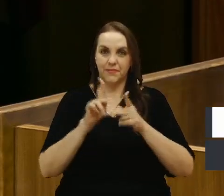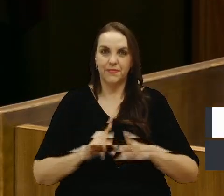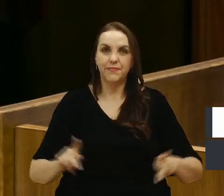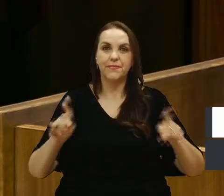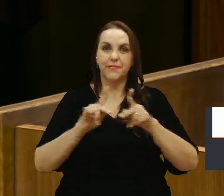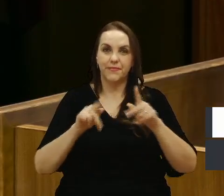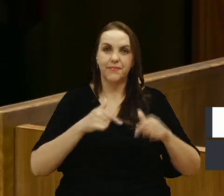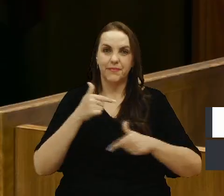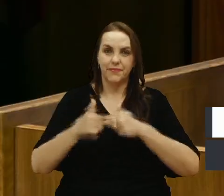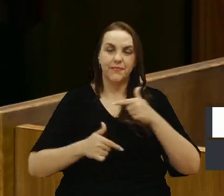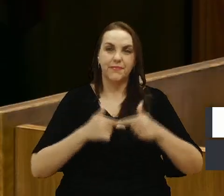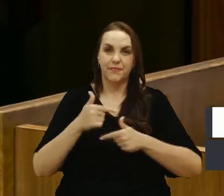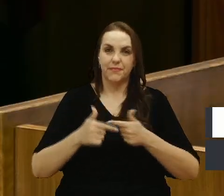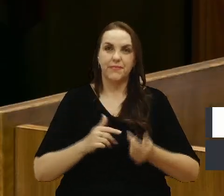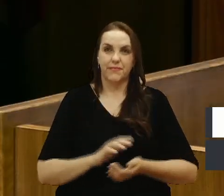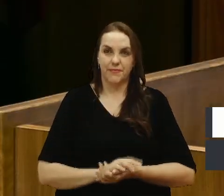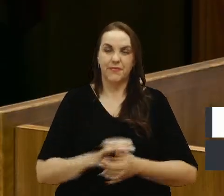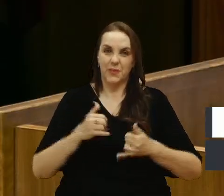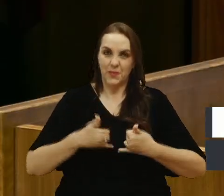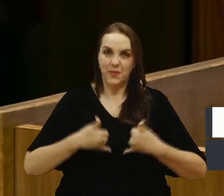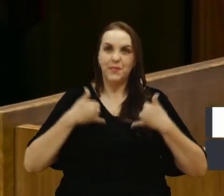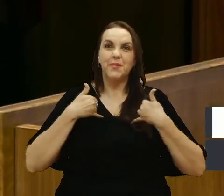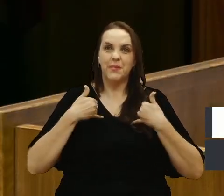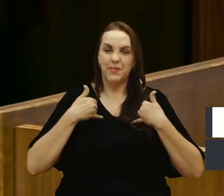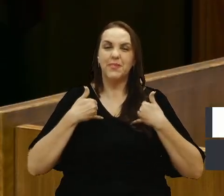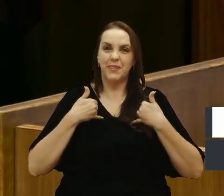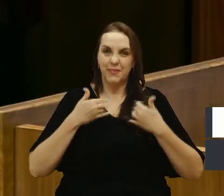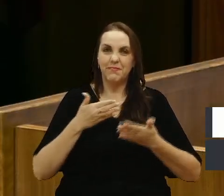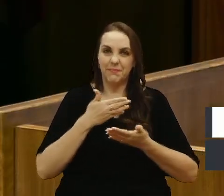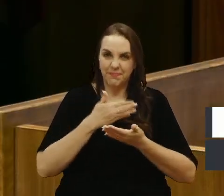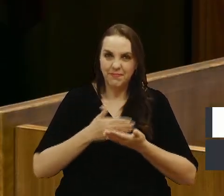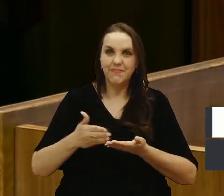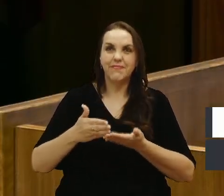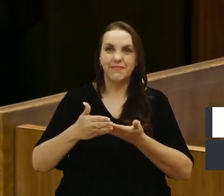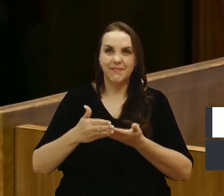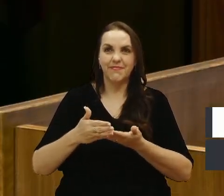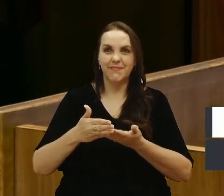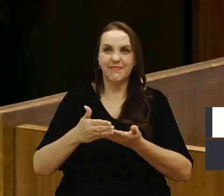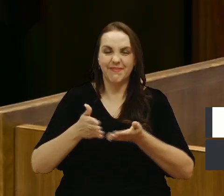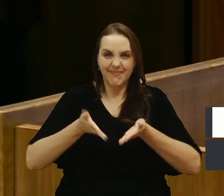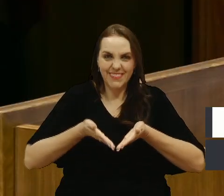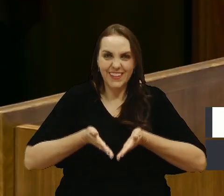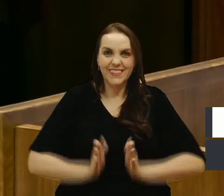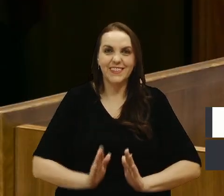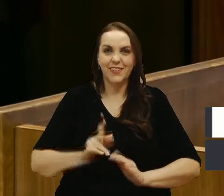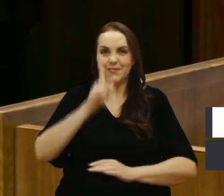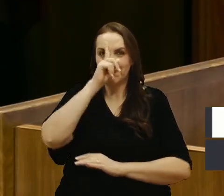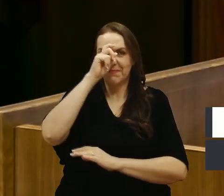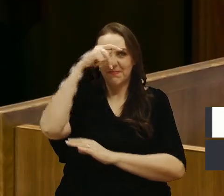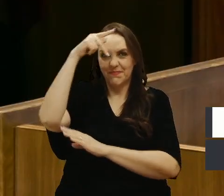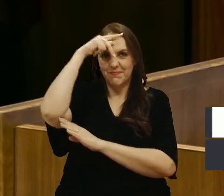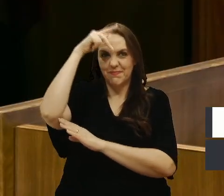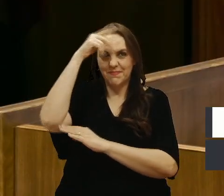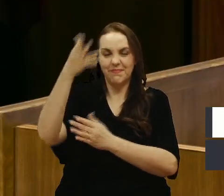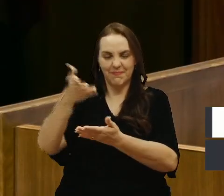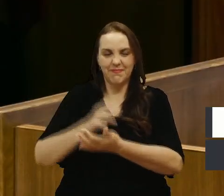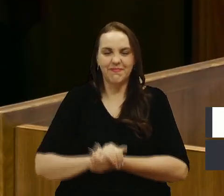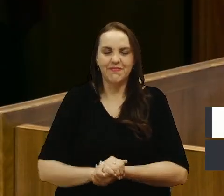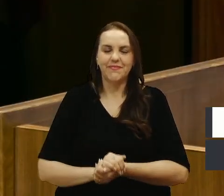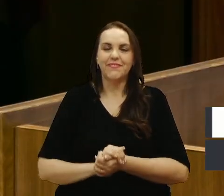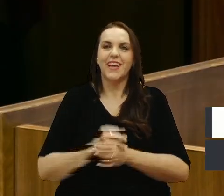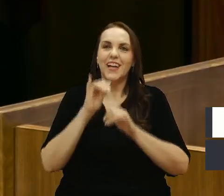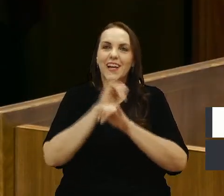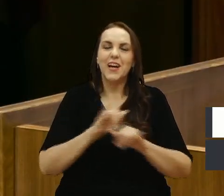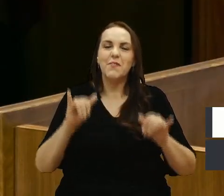trabalha tanto, né? Orgulho ter nascido no Pompeia. A campanha que acabamos de acompanhar carrega uma